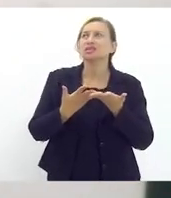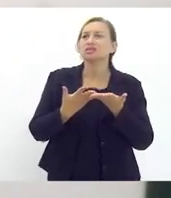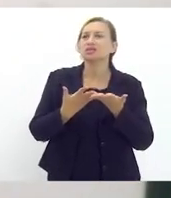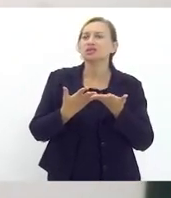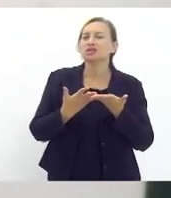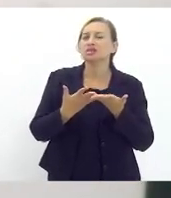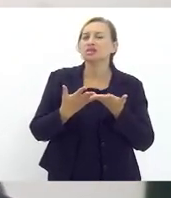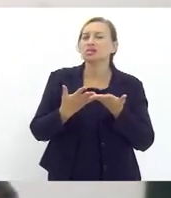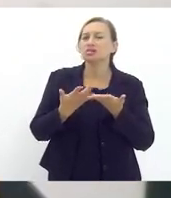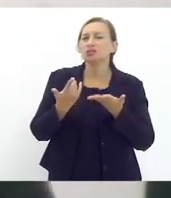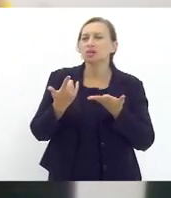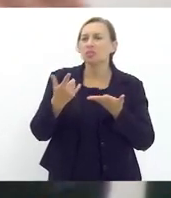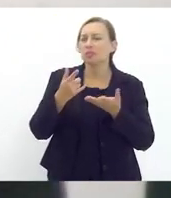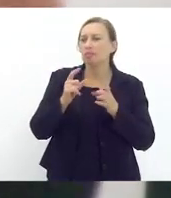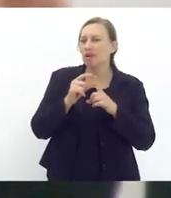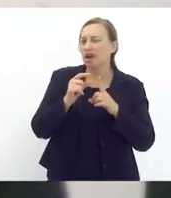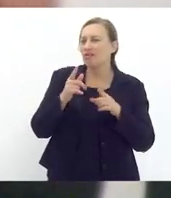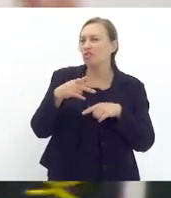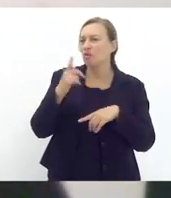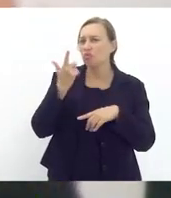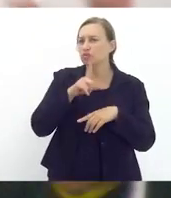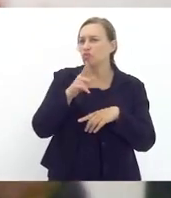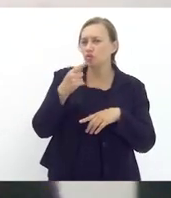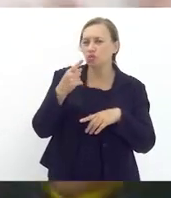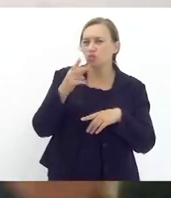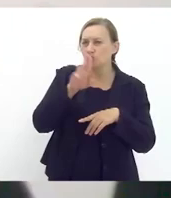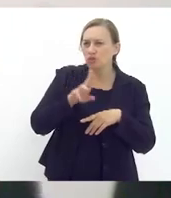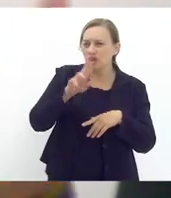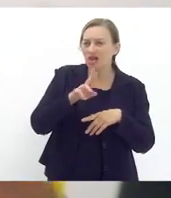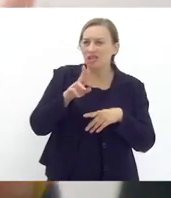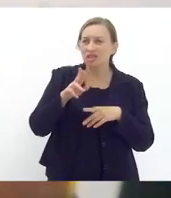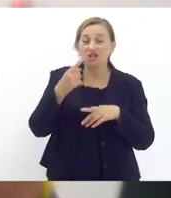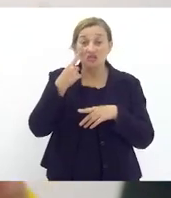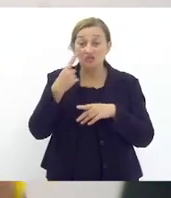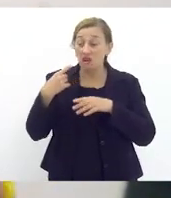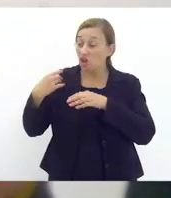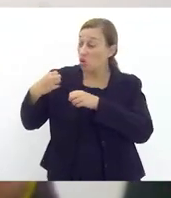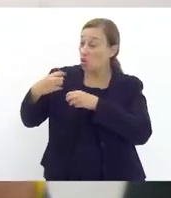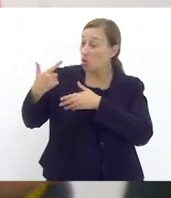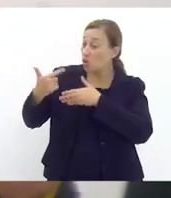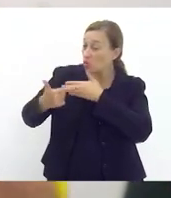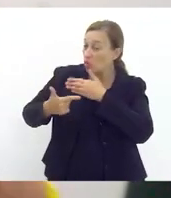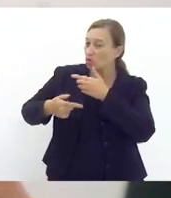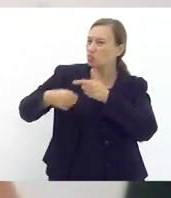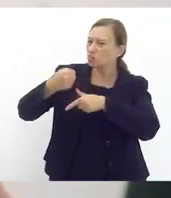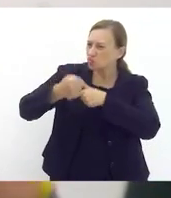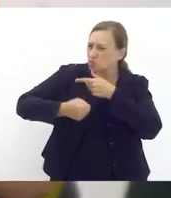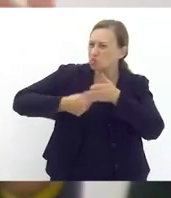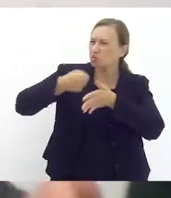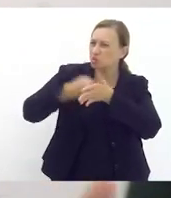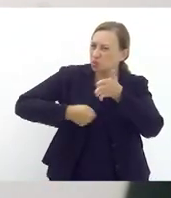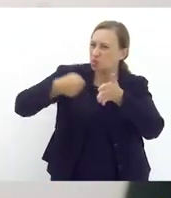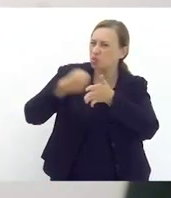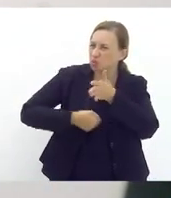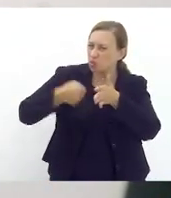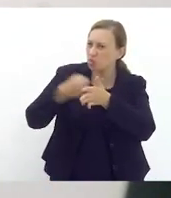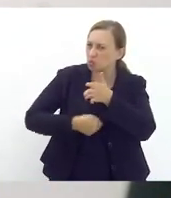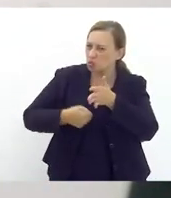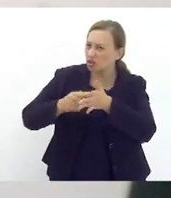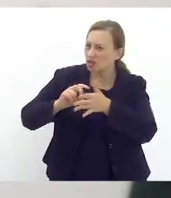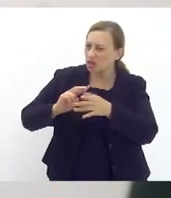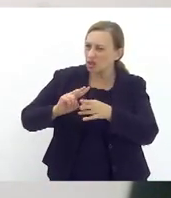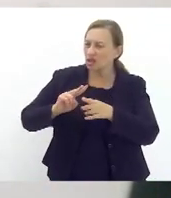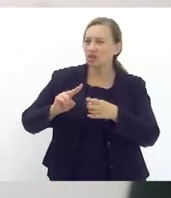que eu consigo utilizar de ver pares de décadas de luta que estão ali se desdobrando para dar certo